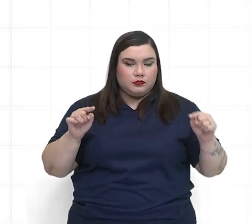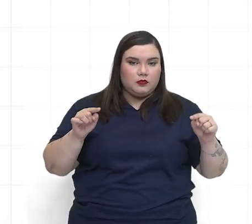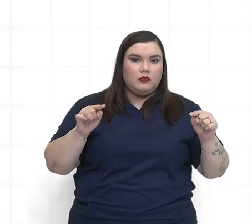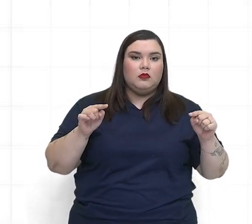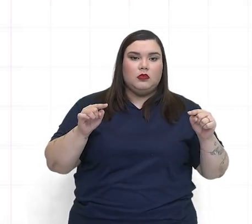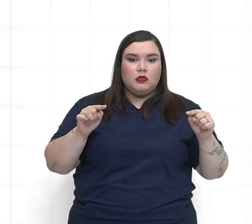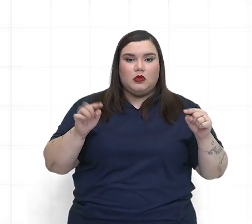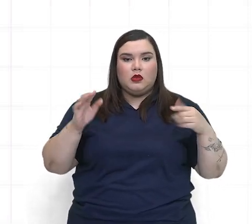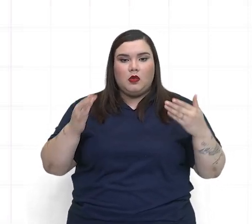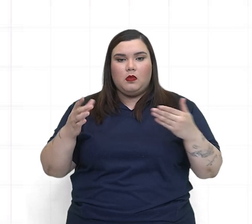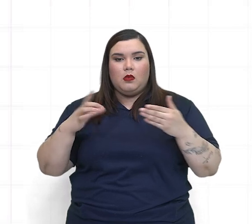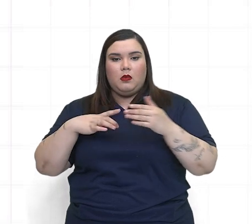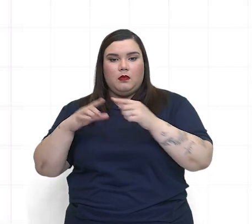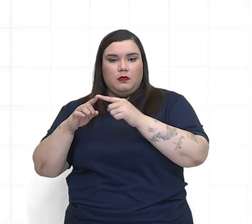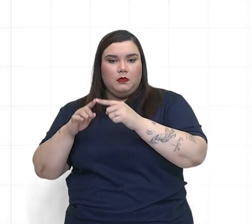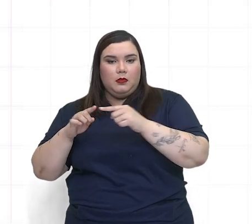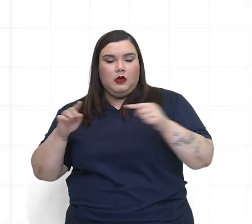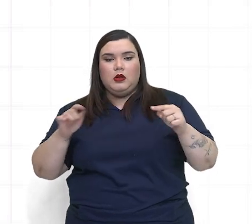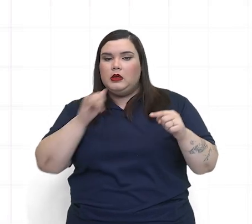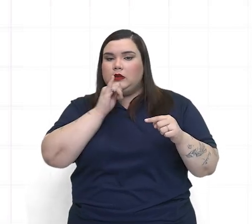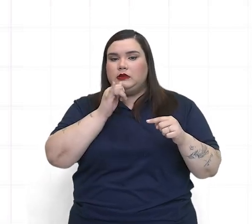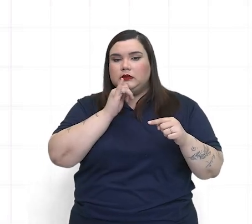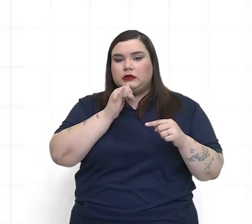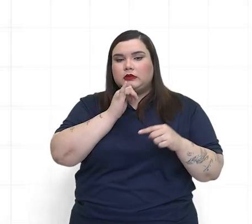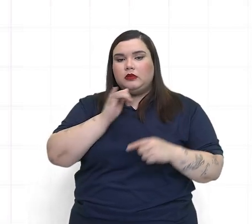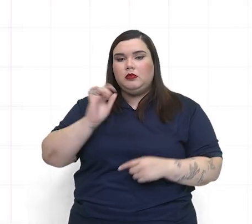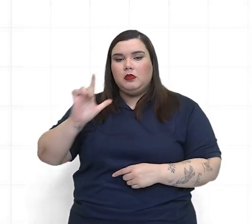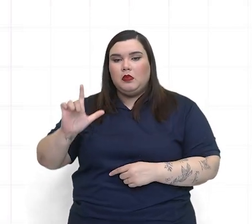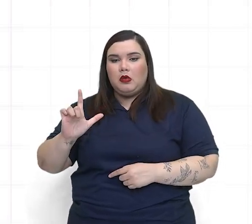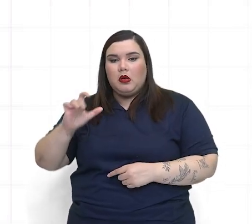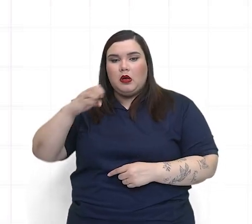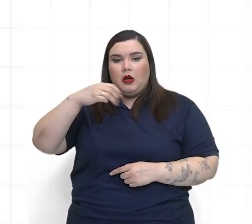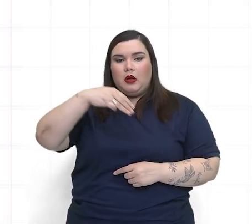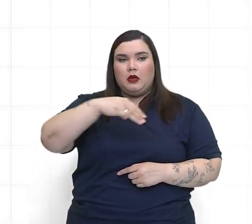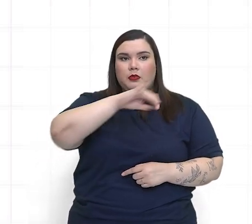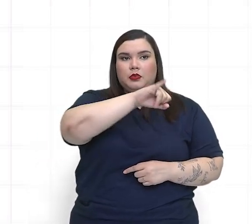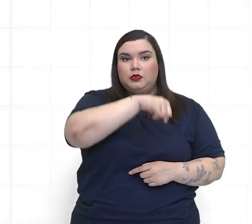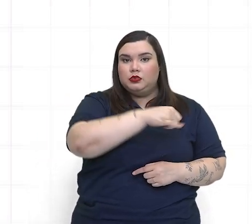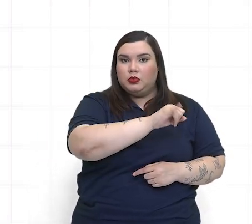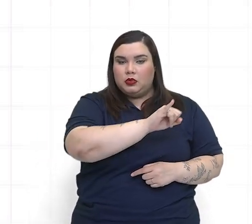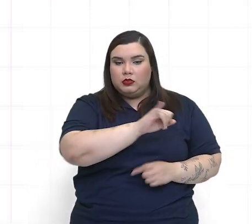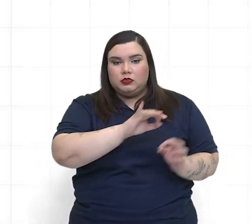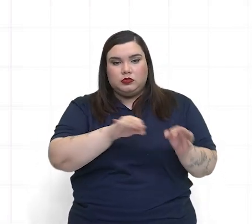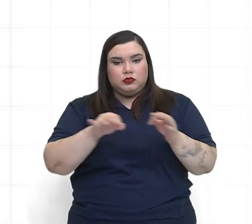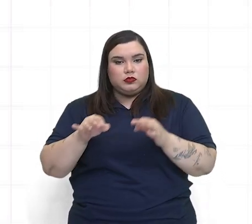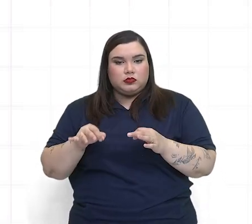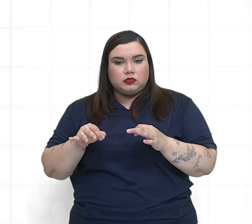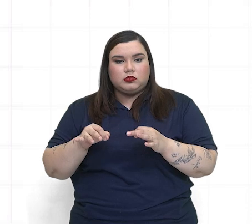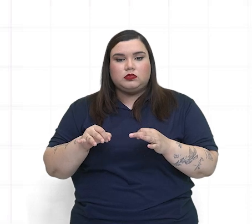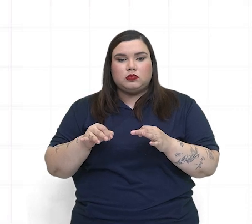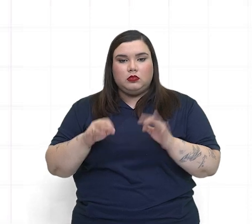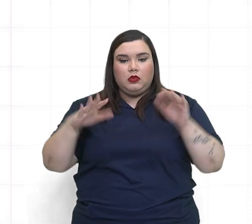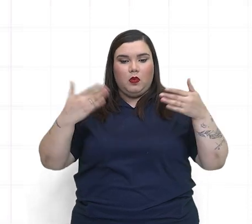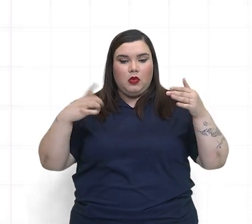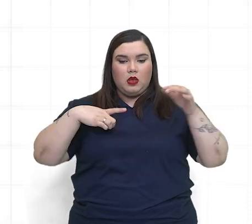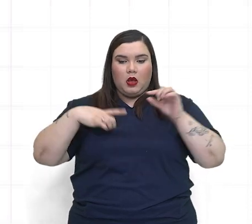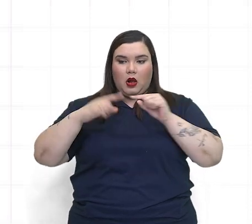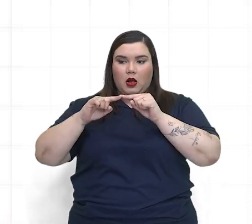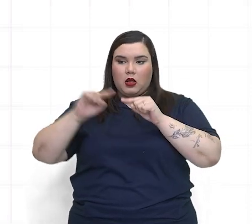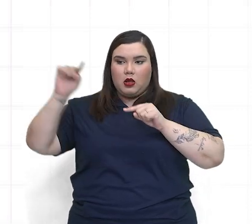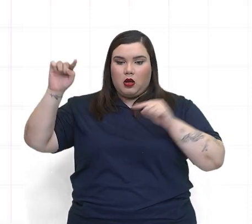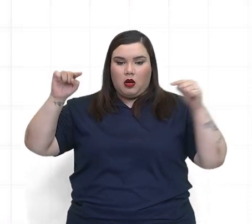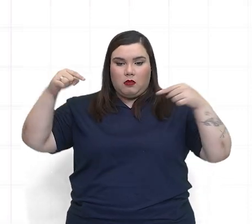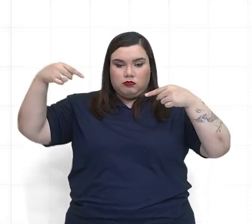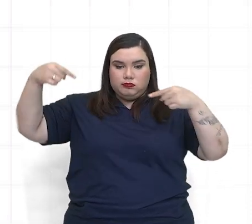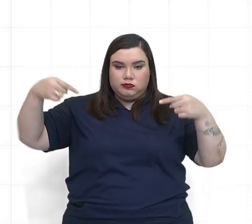dois segmentos consecutivos. Está aqui os dois segmentos consecutivos. A interseção entre eles aqui é o que nós chamamos de vértice.